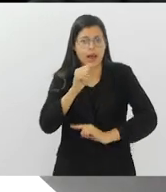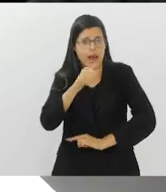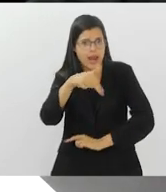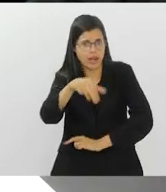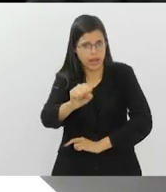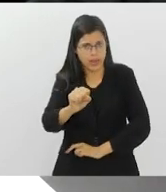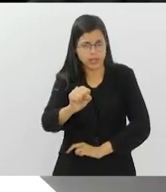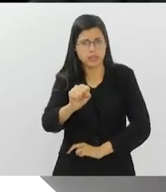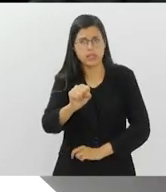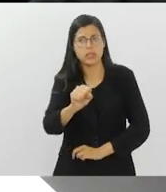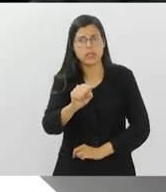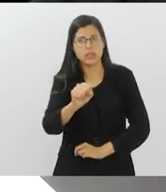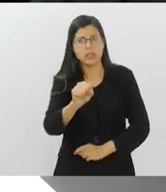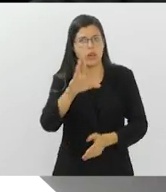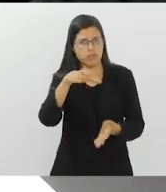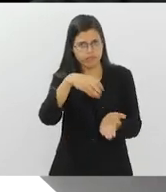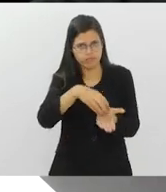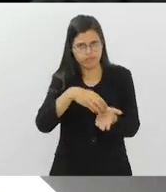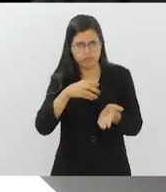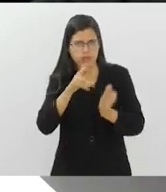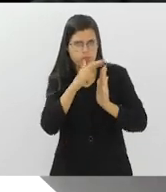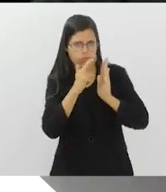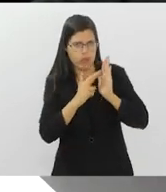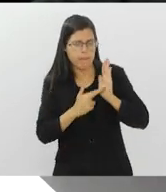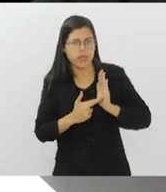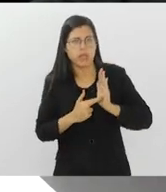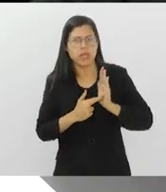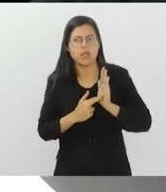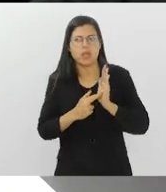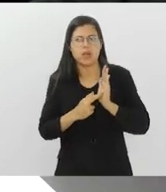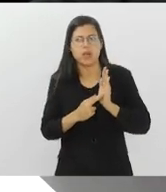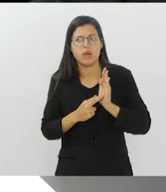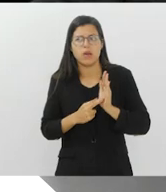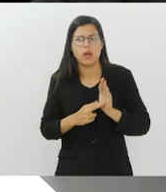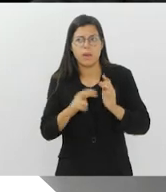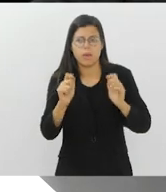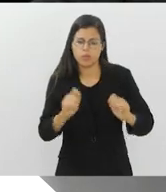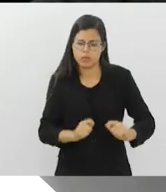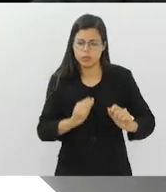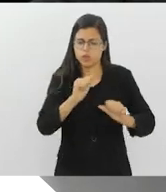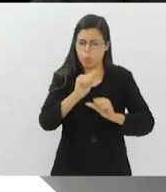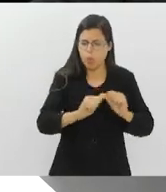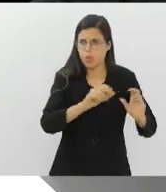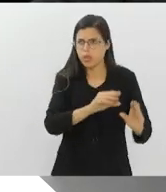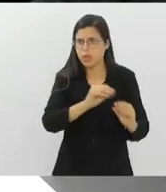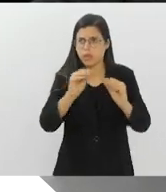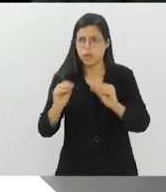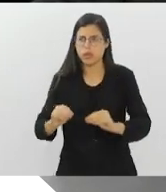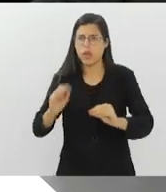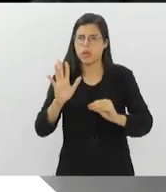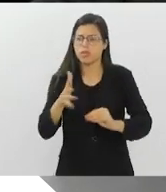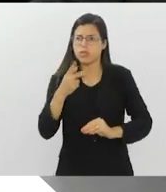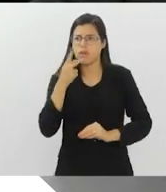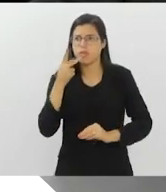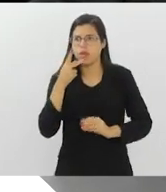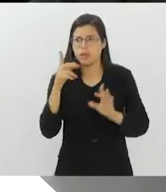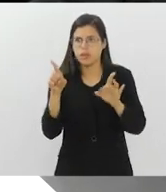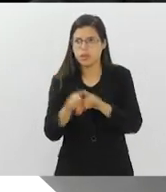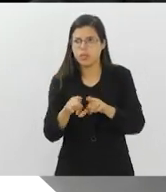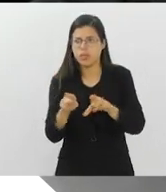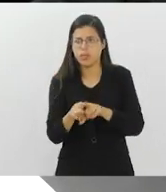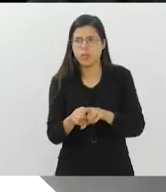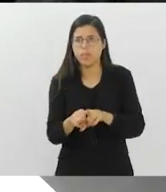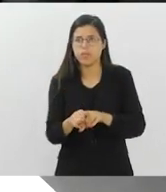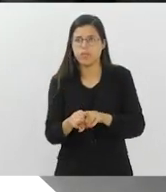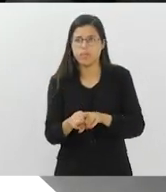como órgão que regula o setor, a gente dá a possibilidade de que se faça a portabilidade, como eu já mencionei também, essa dinâmica do